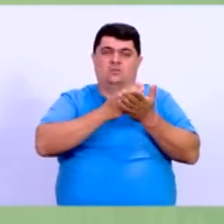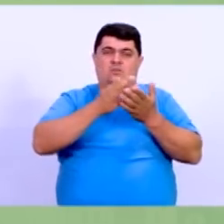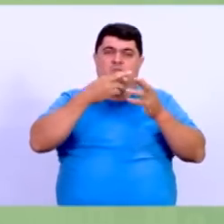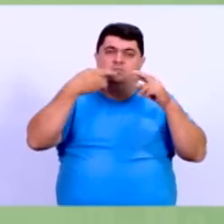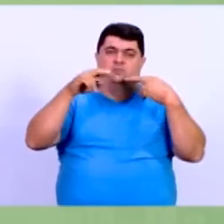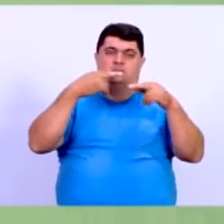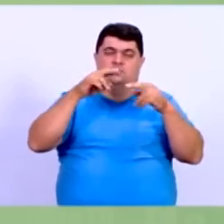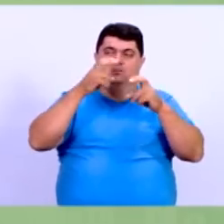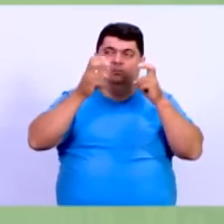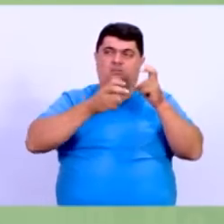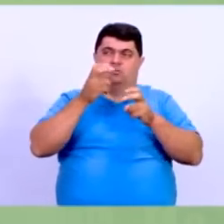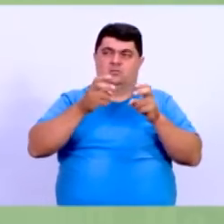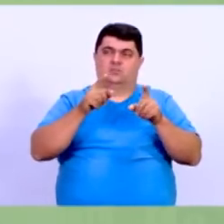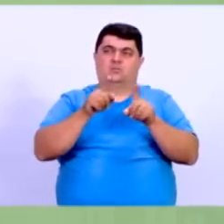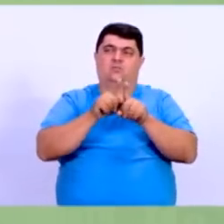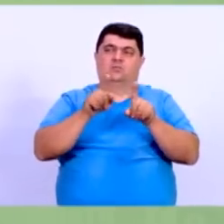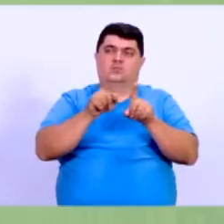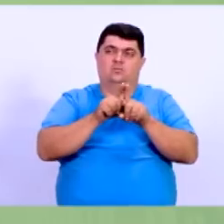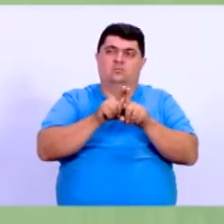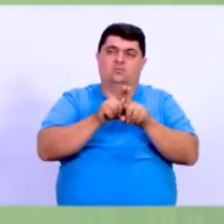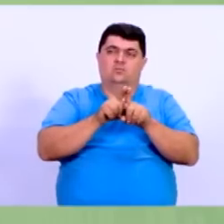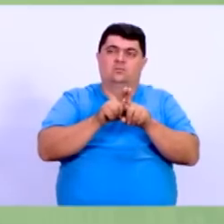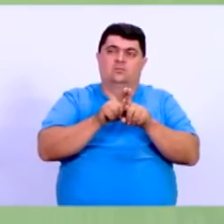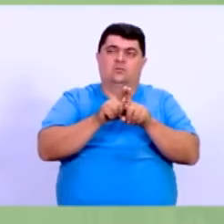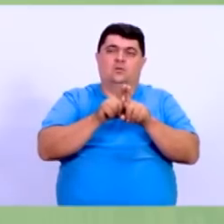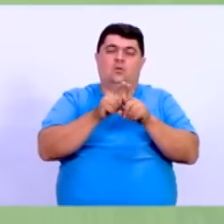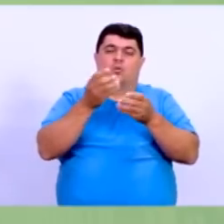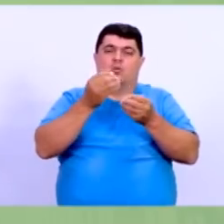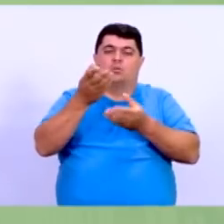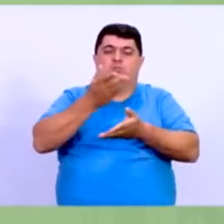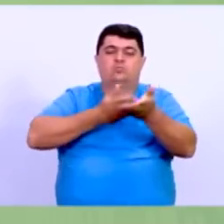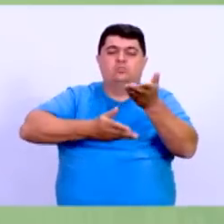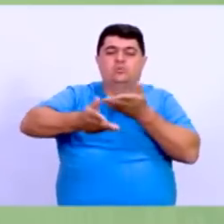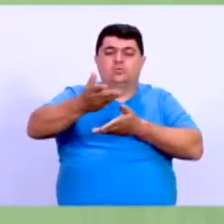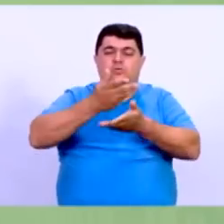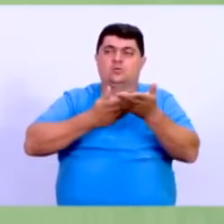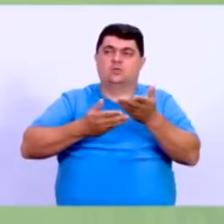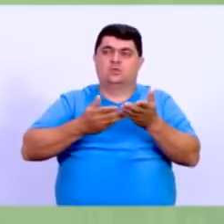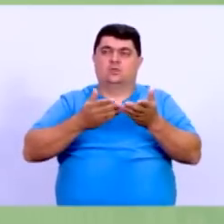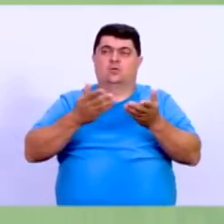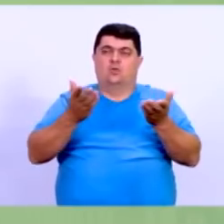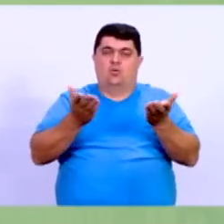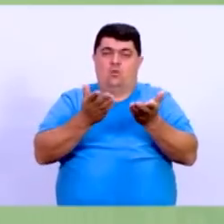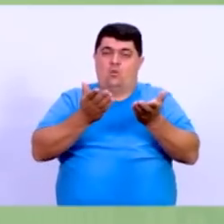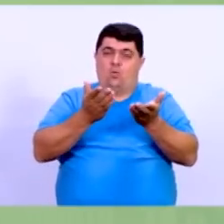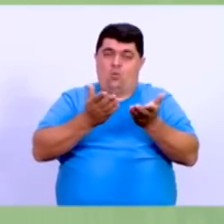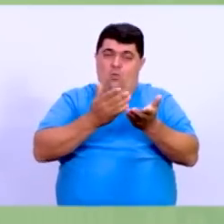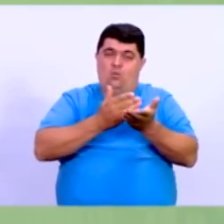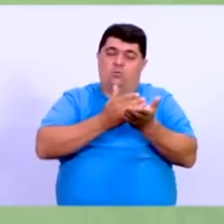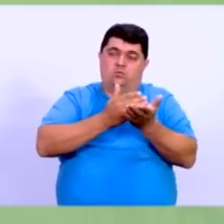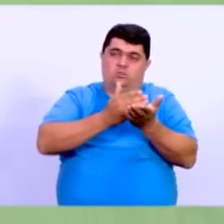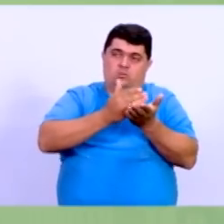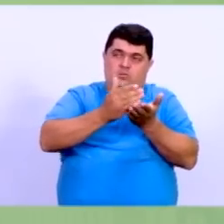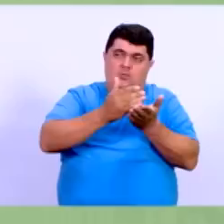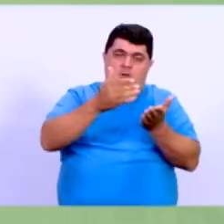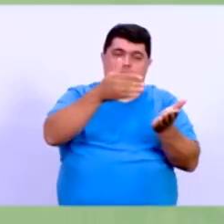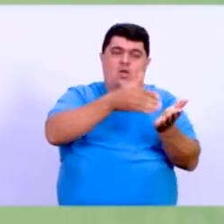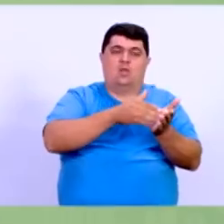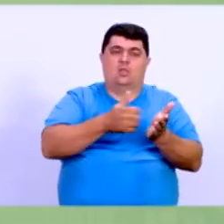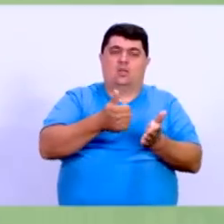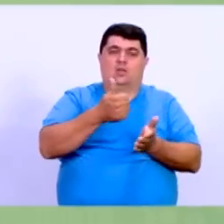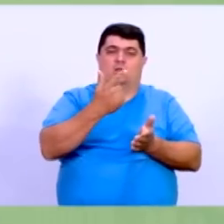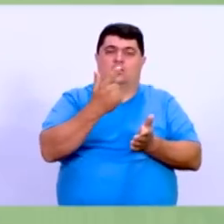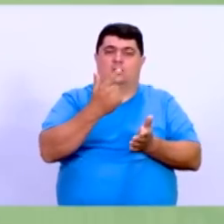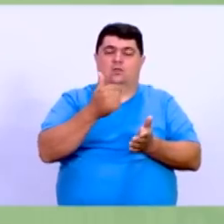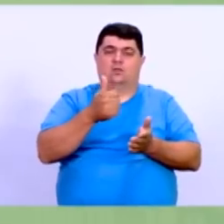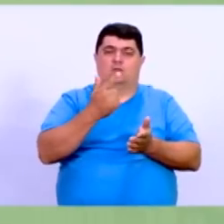de Computadores e o sentido da transmissão de dados, tá? Essa atividade ela vai começar nessa data aí, ó, e vocês vão entregar no